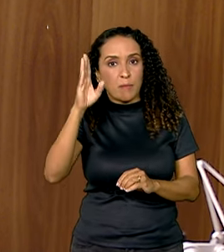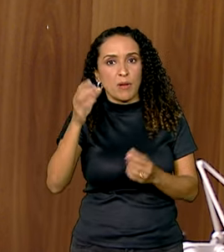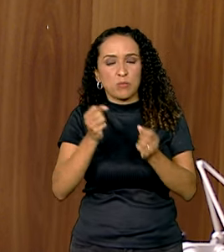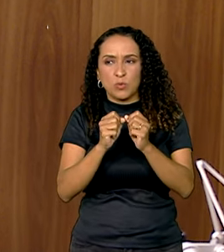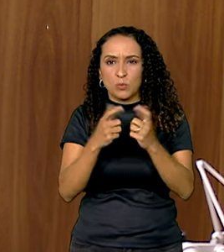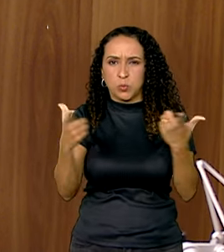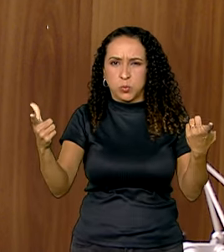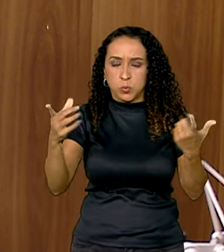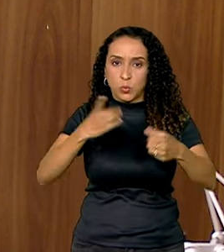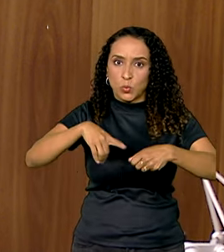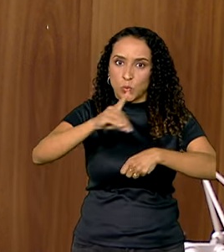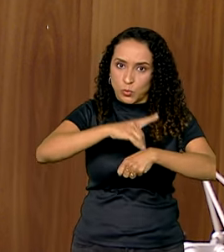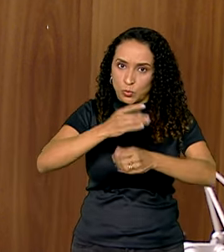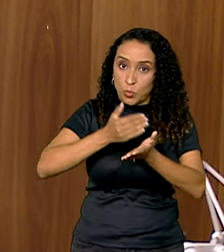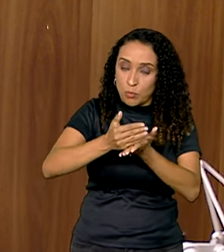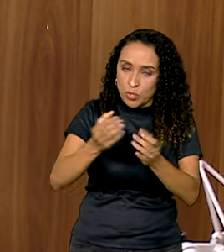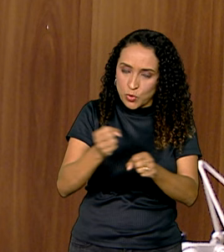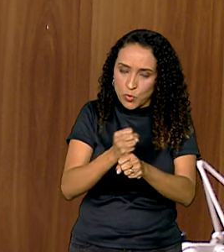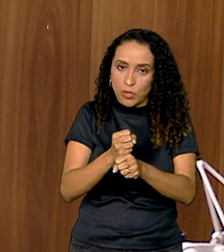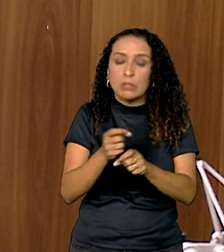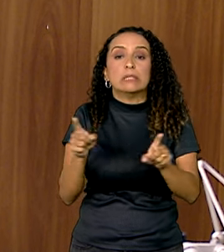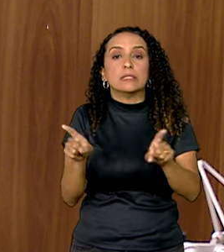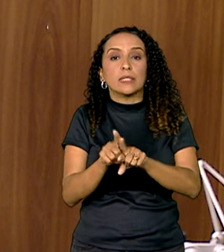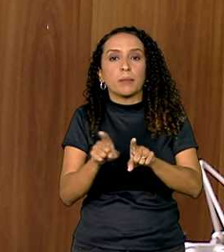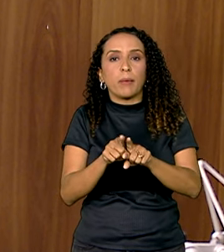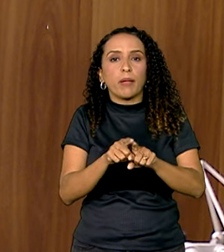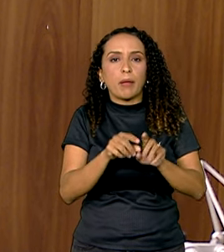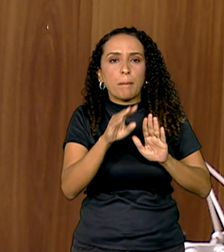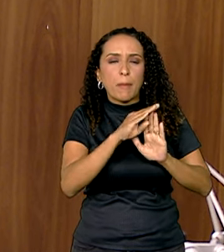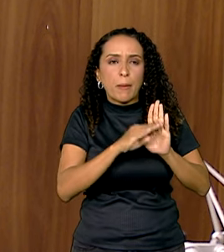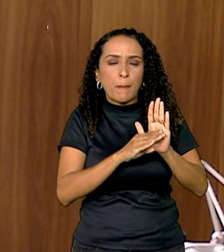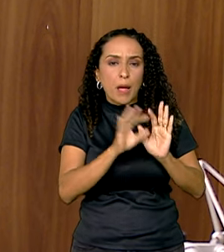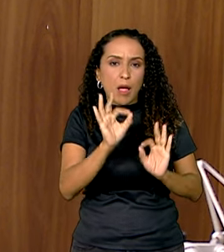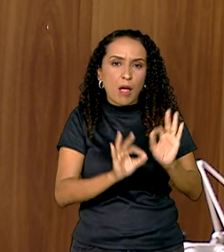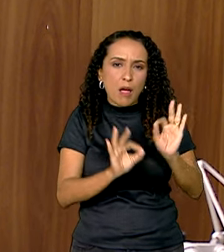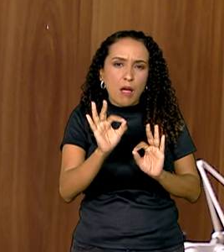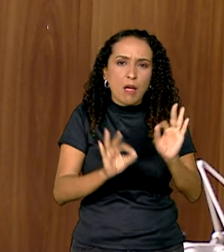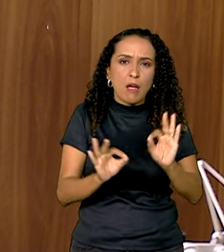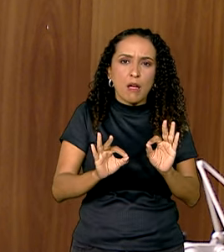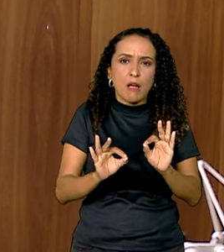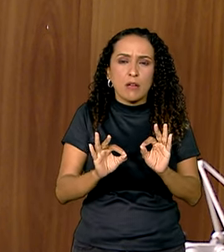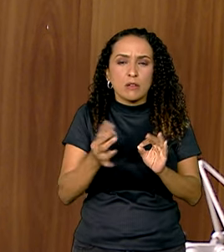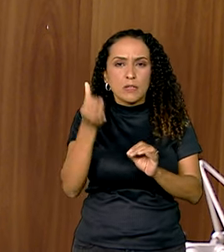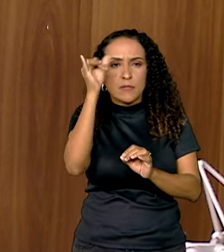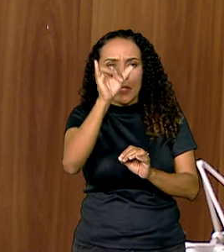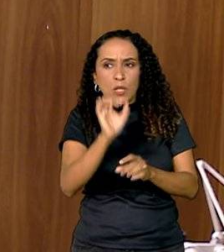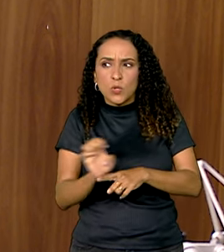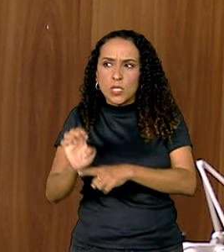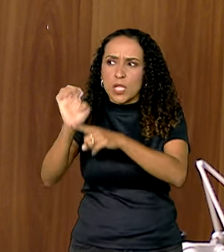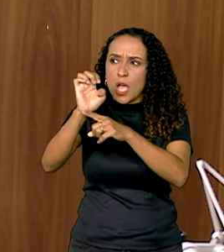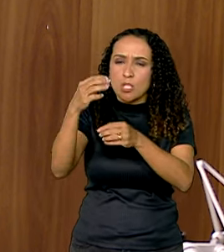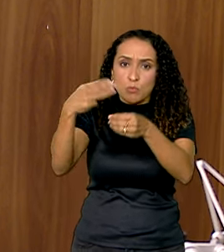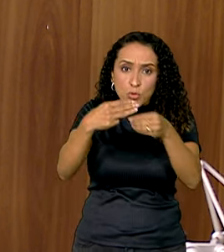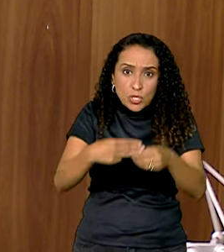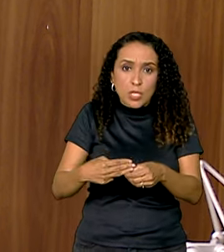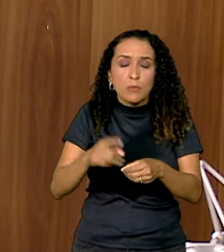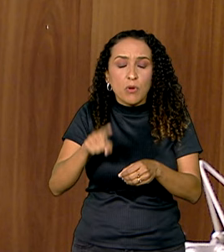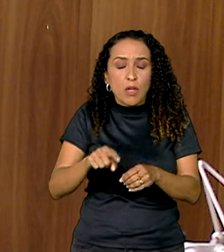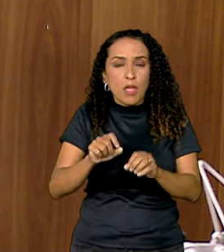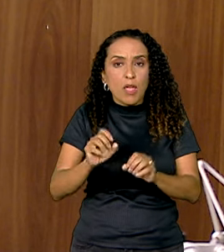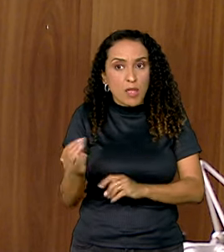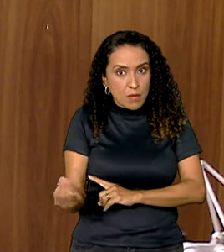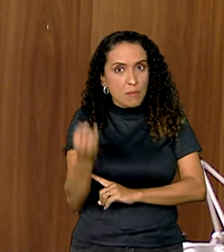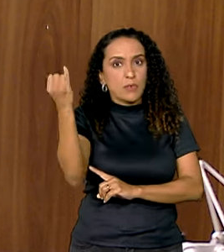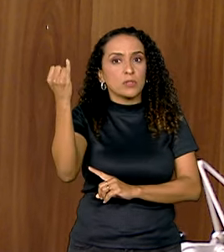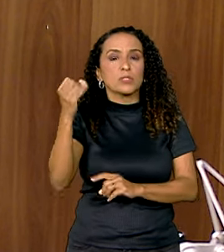grande número de casos no início do ano, também os planos de contingência dos estados, dos municípios, eles são